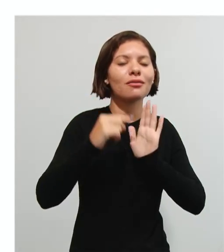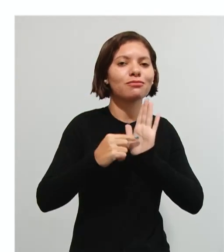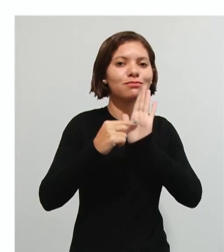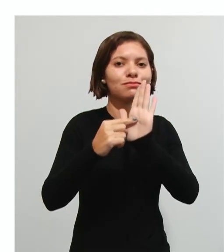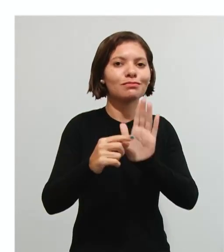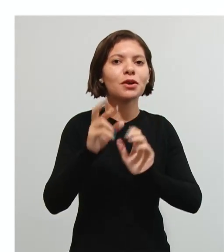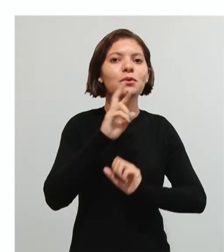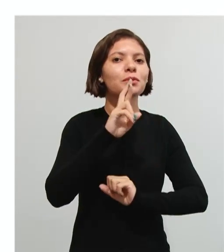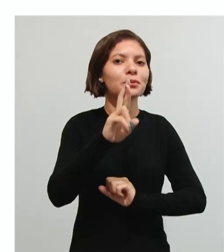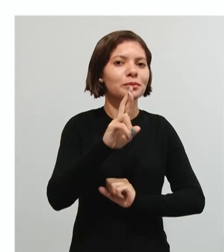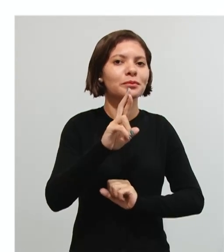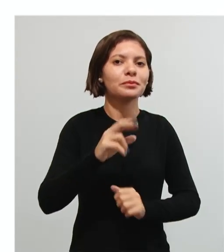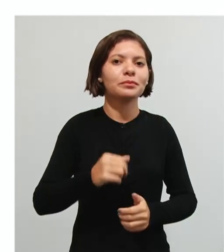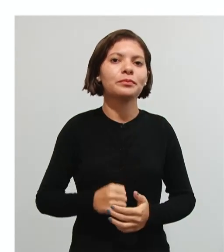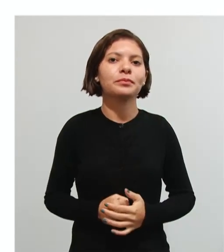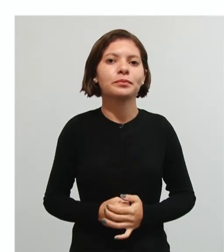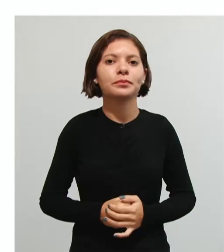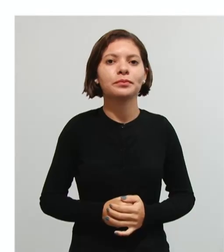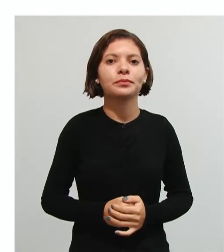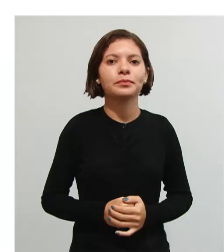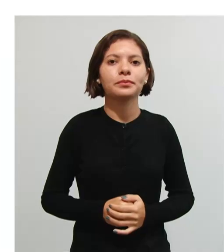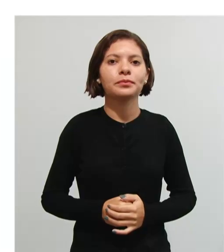dos resultados.